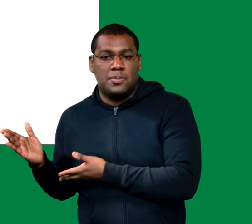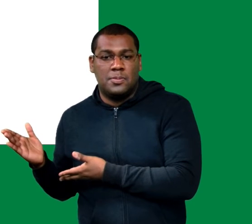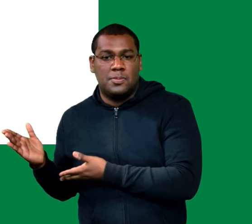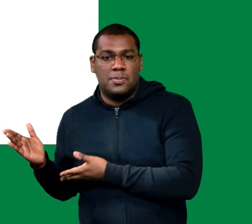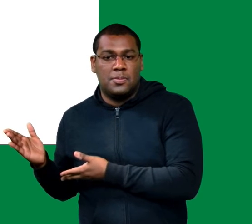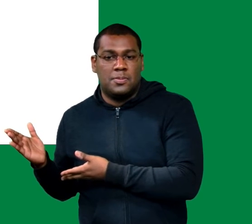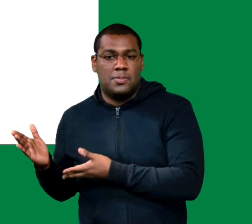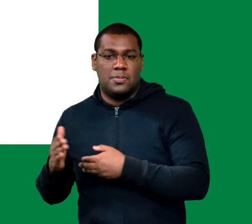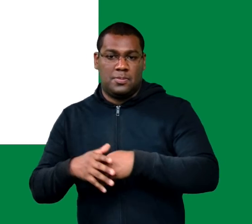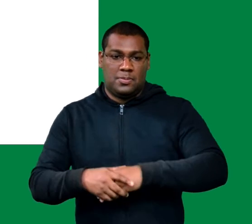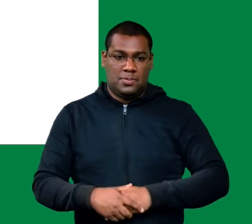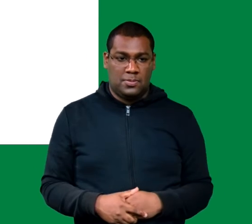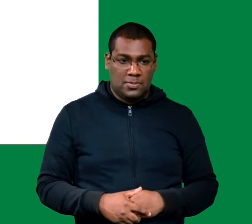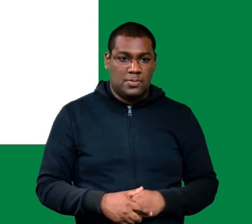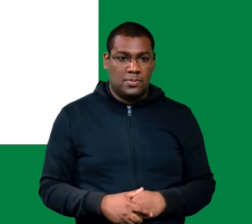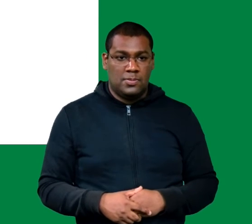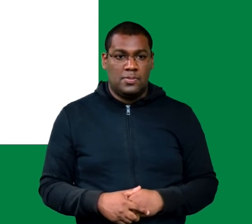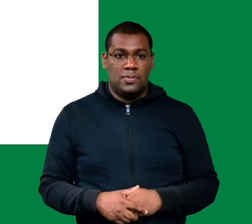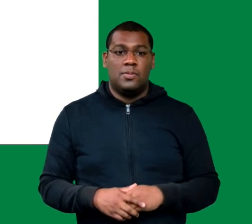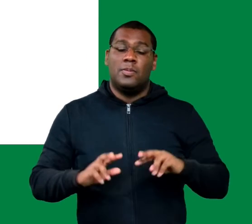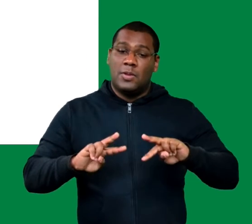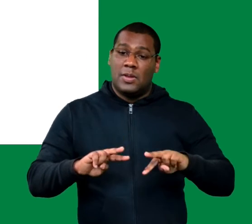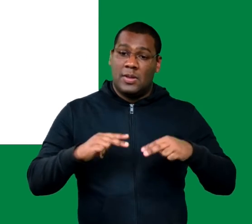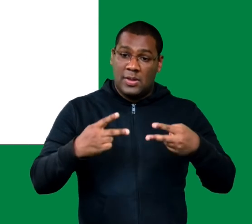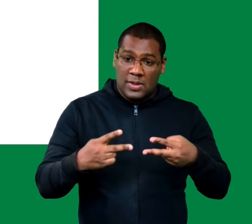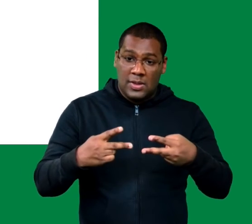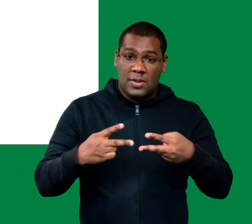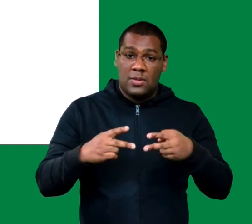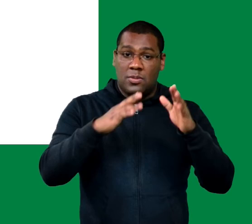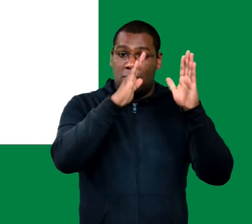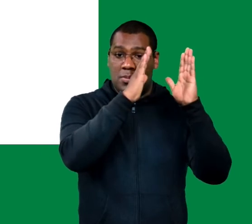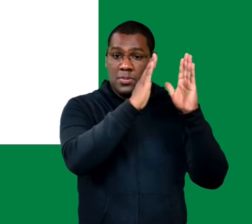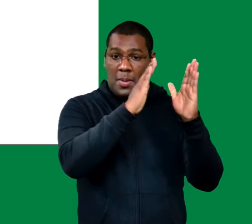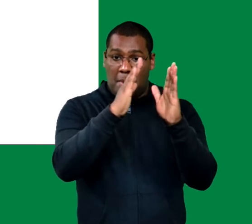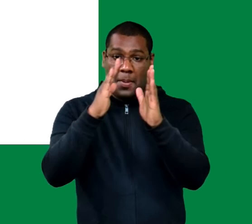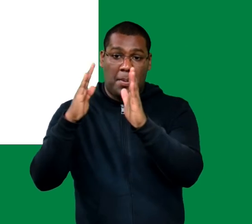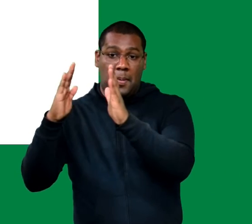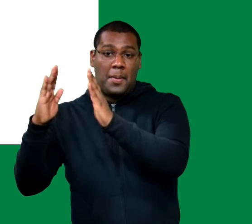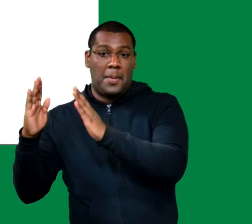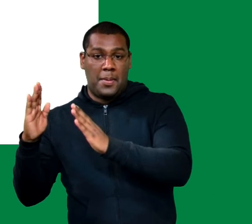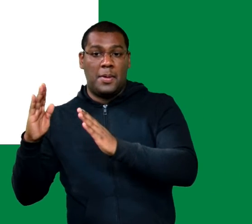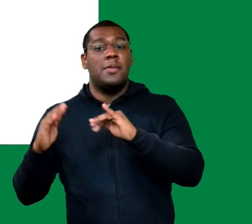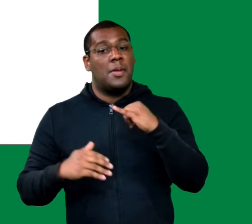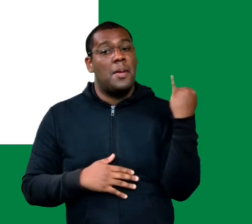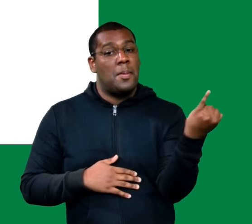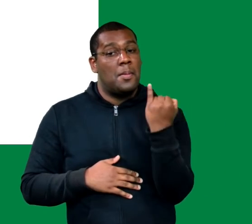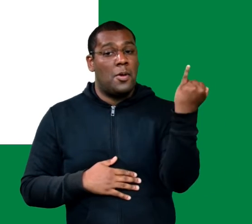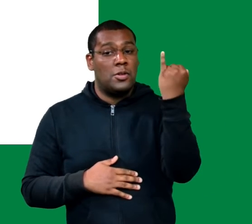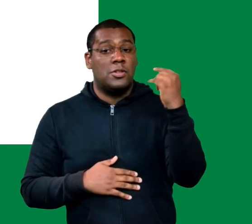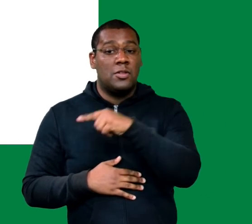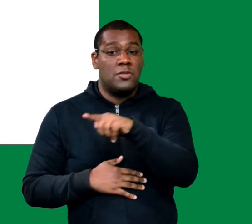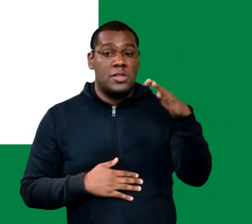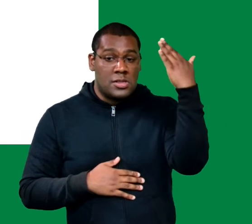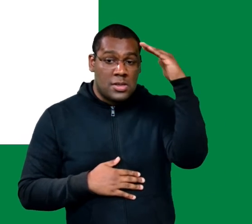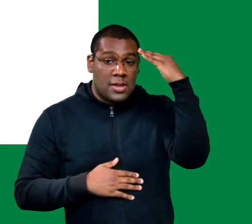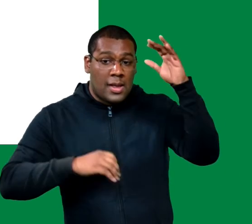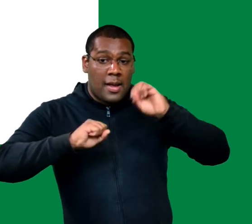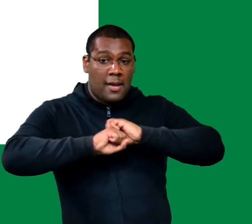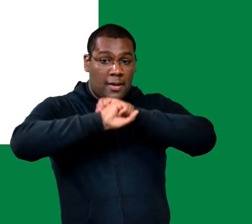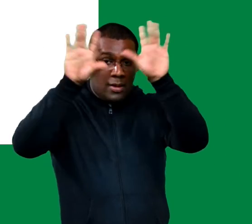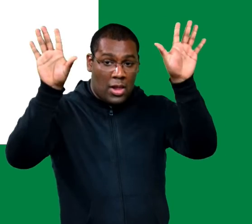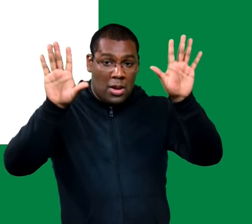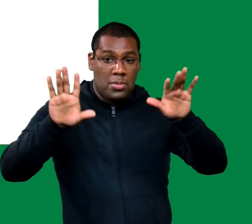conif.iftm.edu.br, ele traz algumas fases que são importantes para nós, até para entendermos um pouquinho como é que funciona,